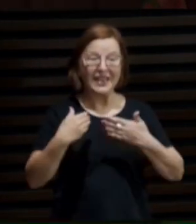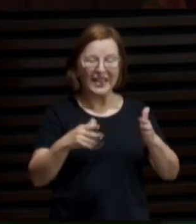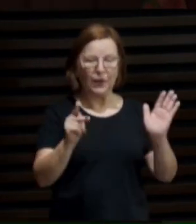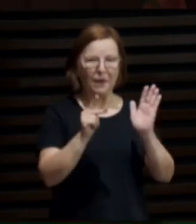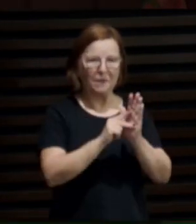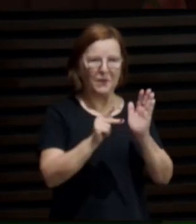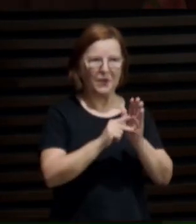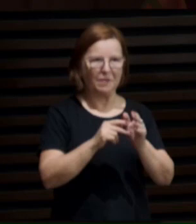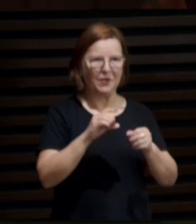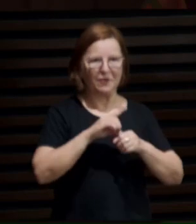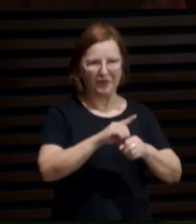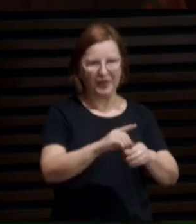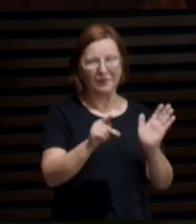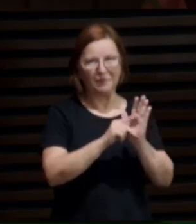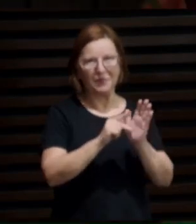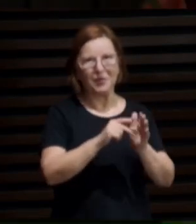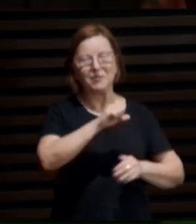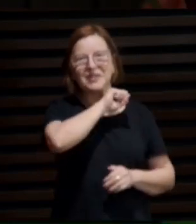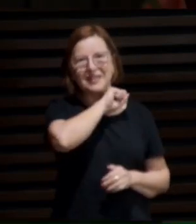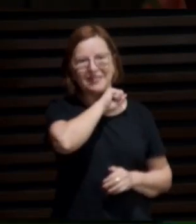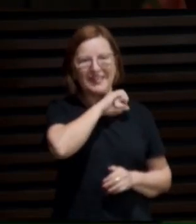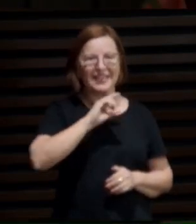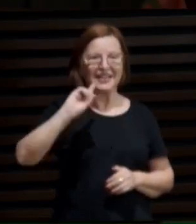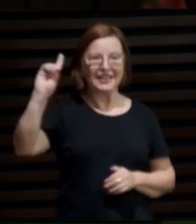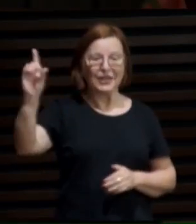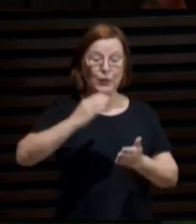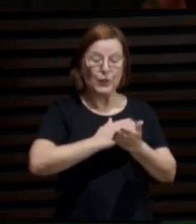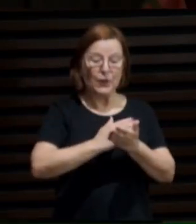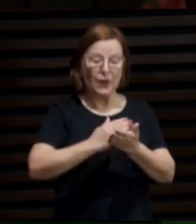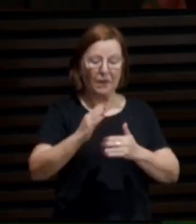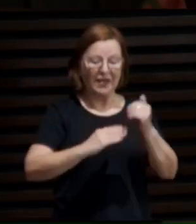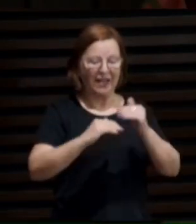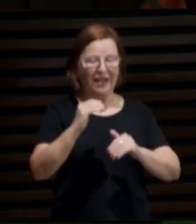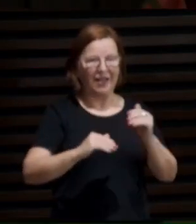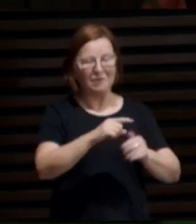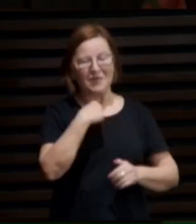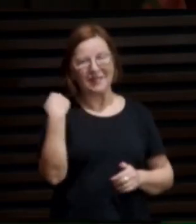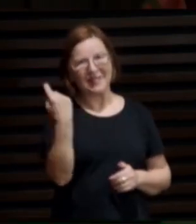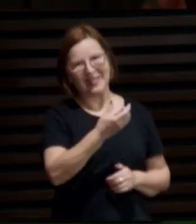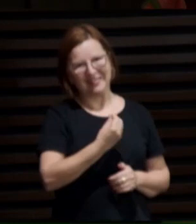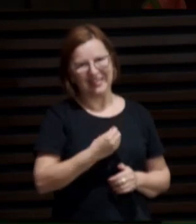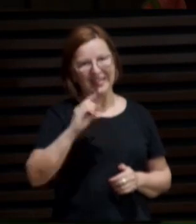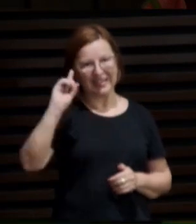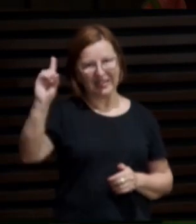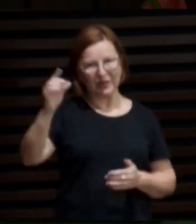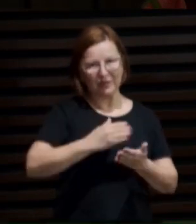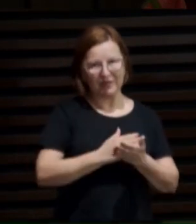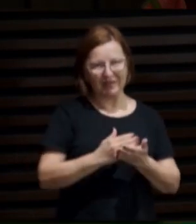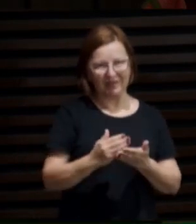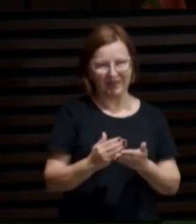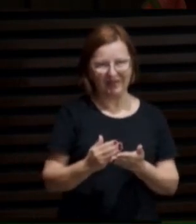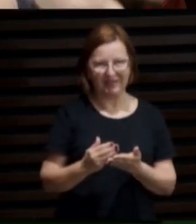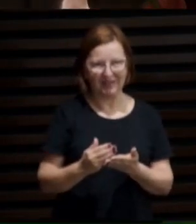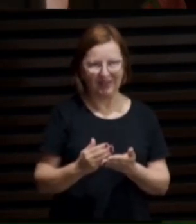próprio sacrifício. É Deus quem começa tudo em nossas vidas. É Deus quem começou, é Ele